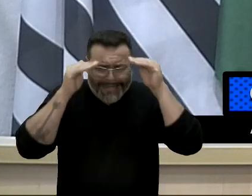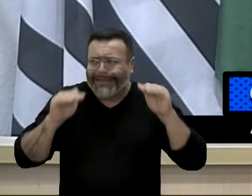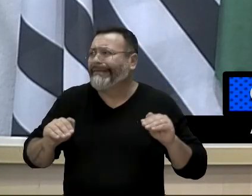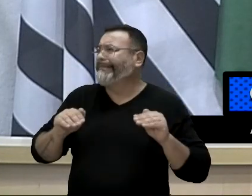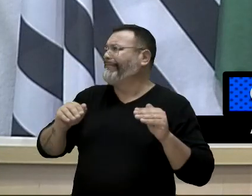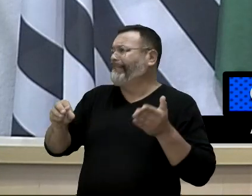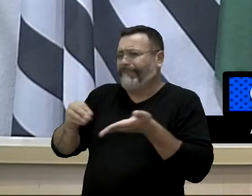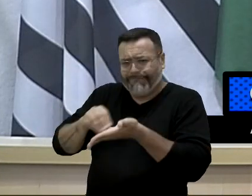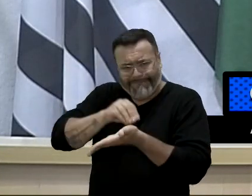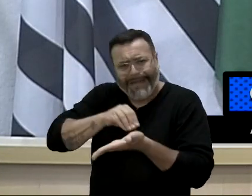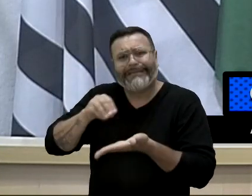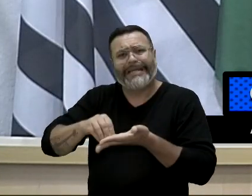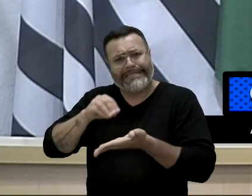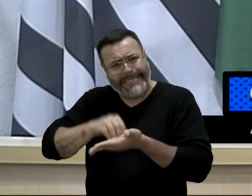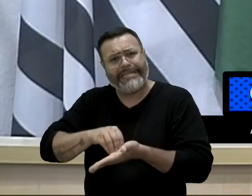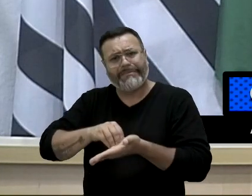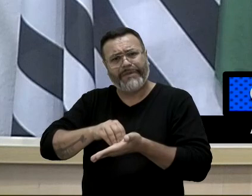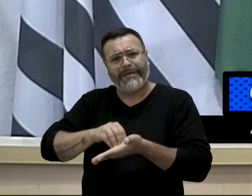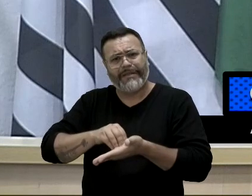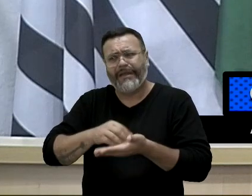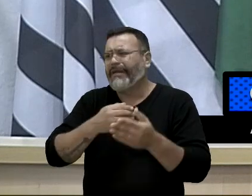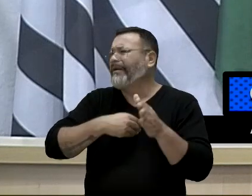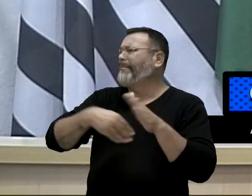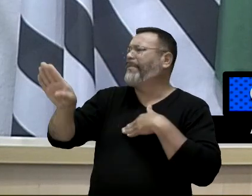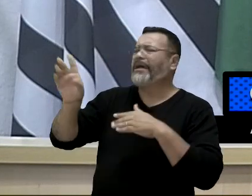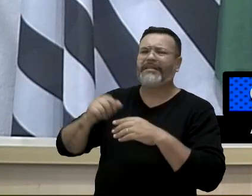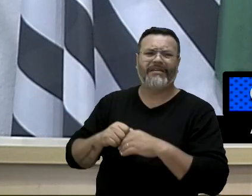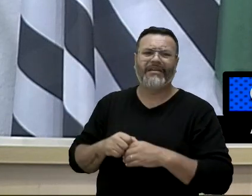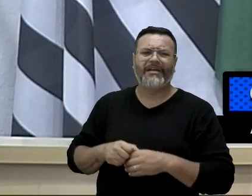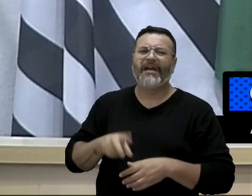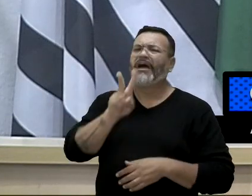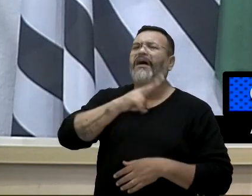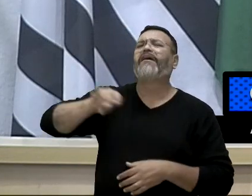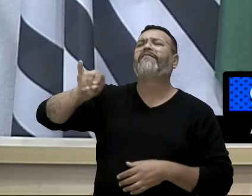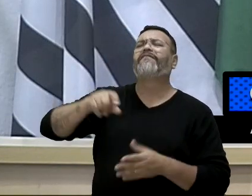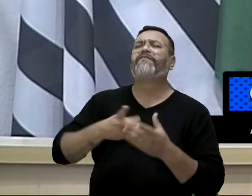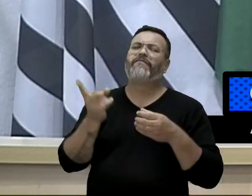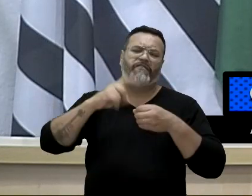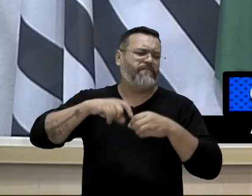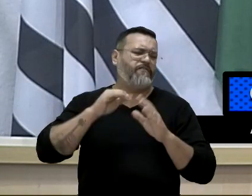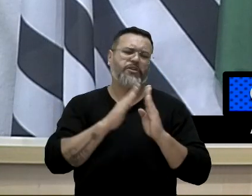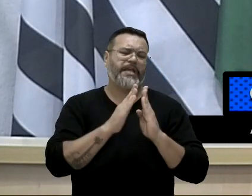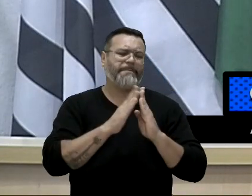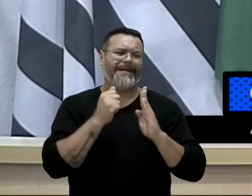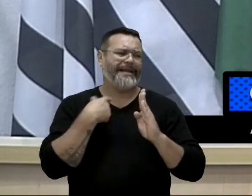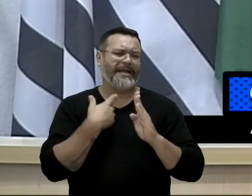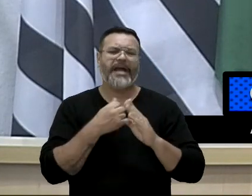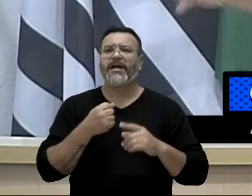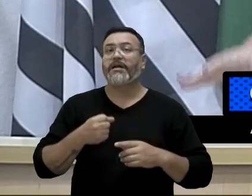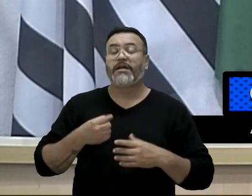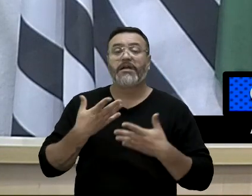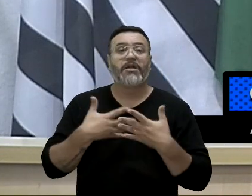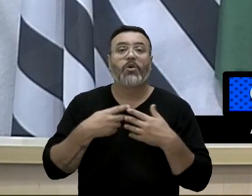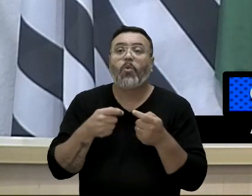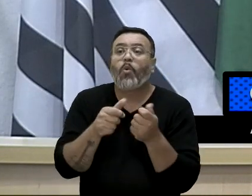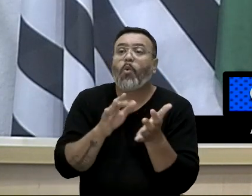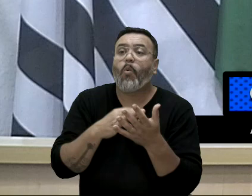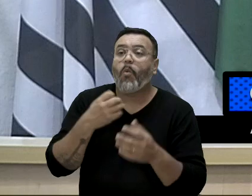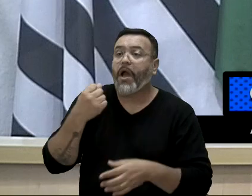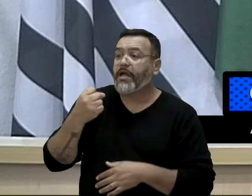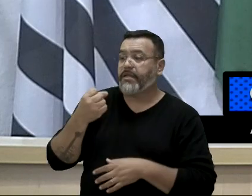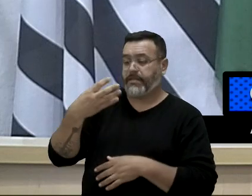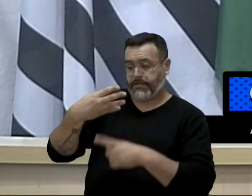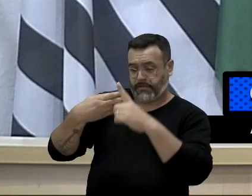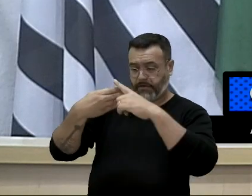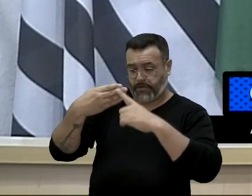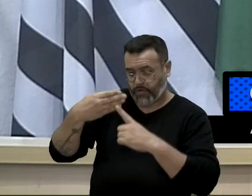8 dedos embora. Ah, daqui a pouco você volta, a hora que tiver com a cabecinha para fora, você vem, porque a gente não tem leito. E não estou falando só de Taubaté, não.